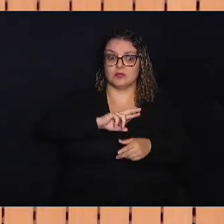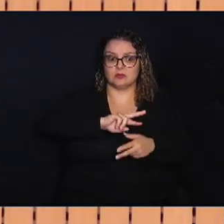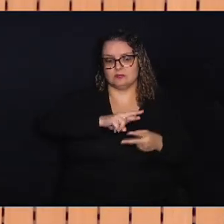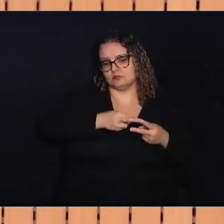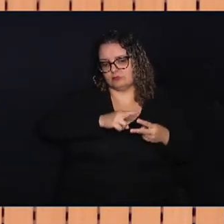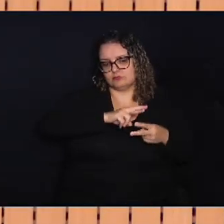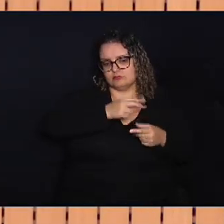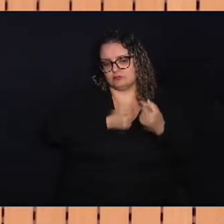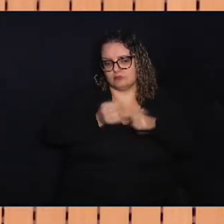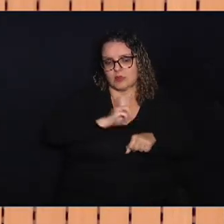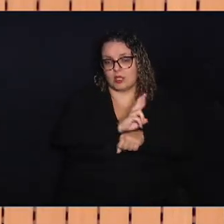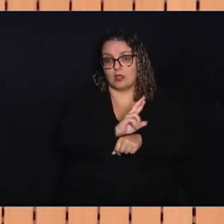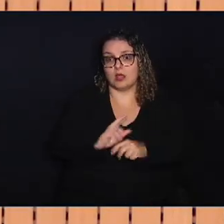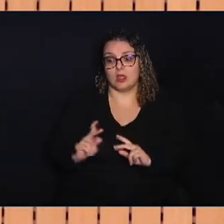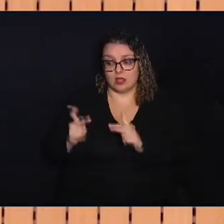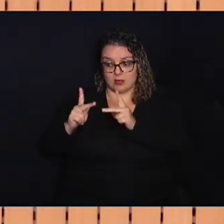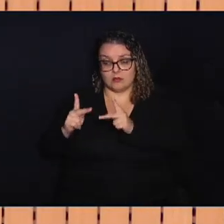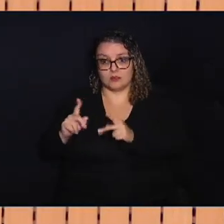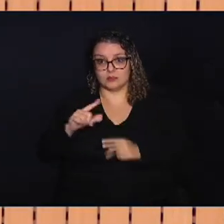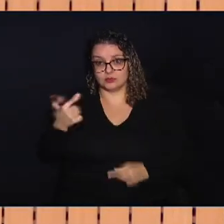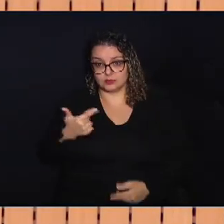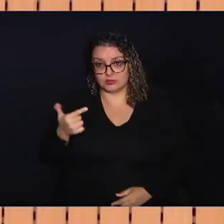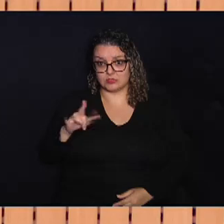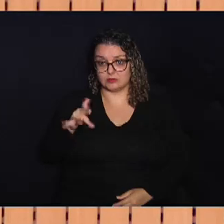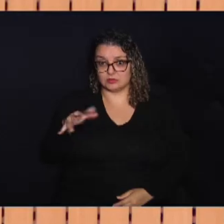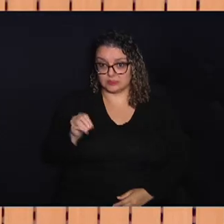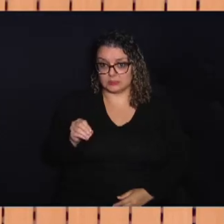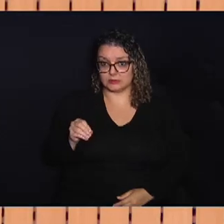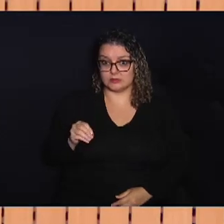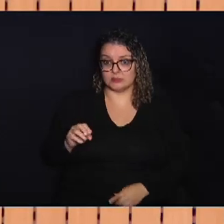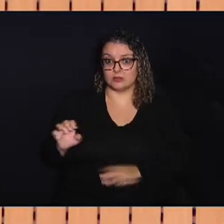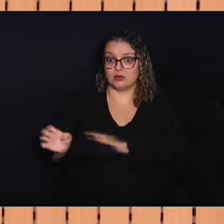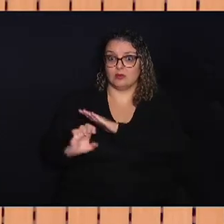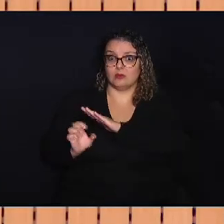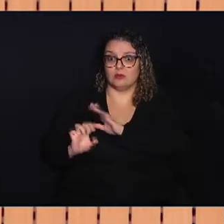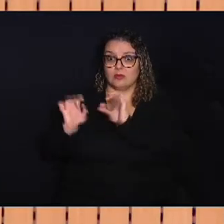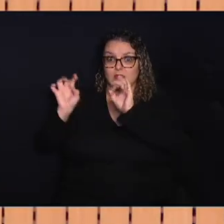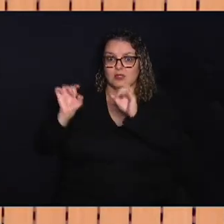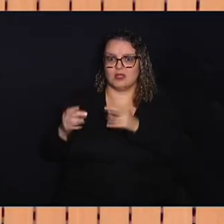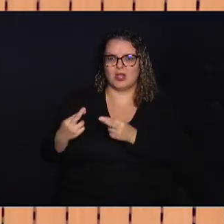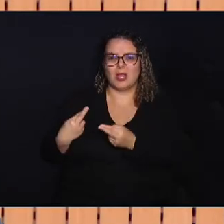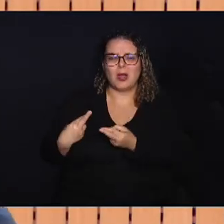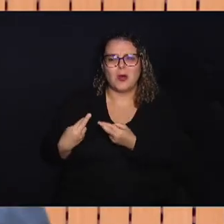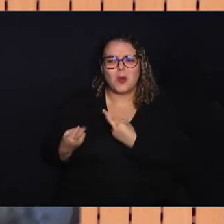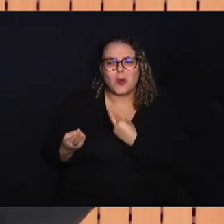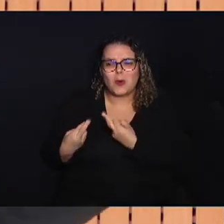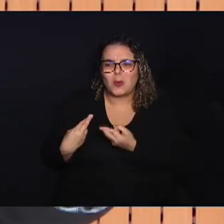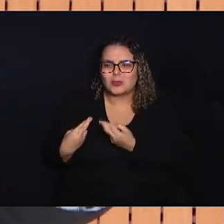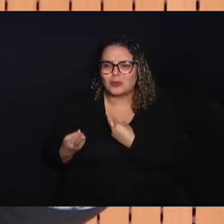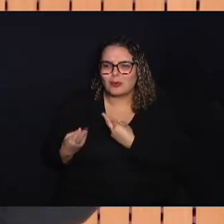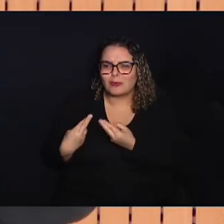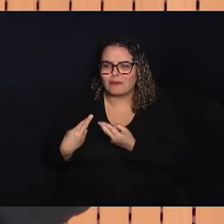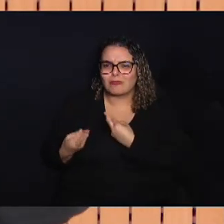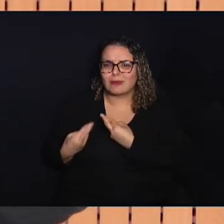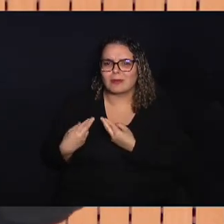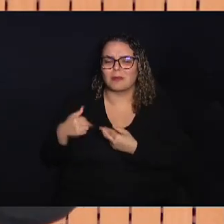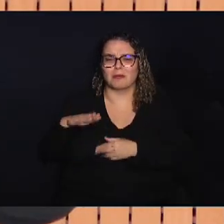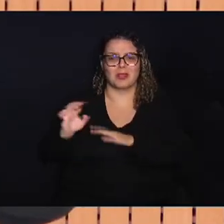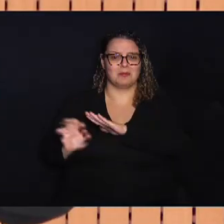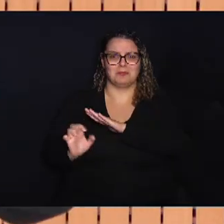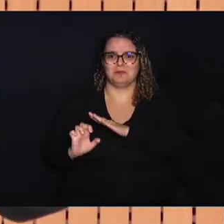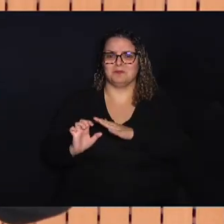empresa que venceu hoje o segundo leilão é uma empresa especializada em rodovias, mais uma empresa que não